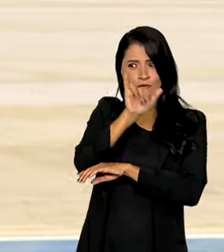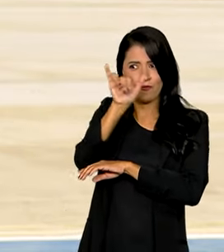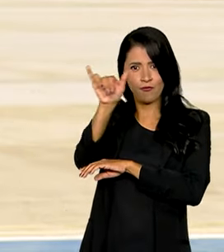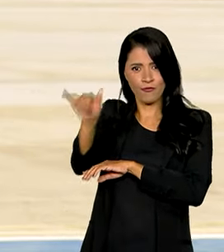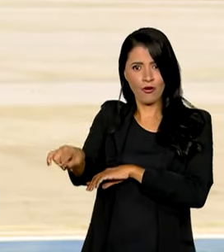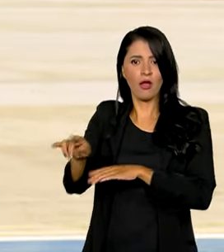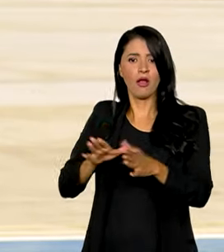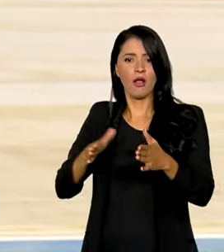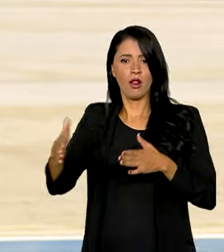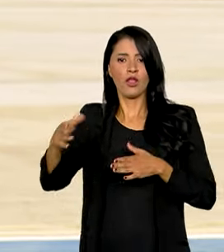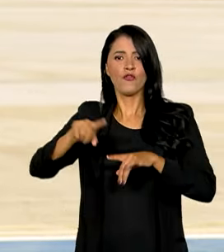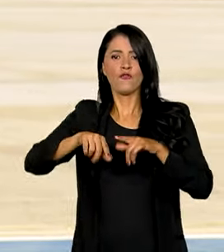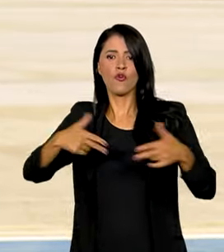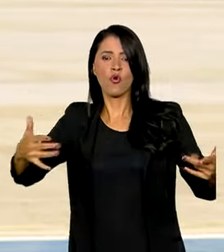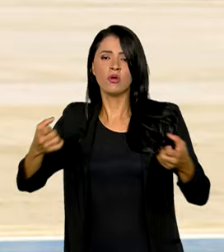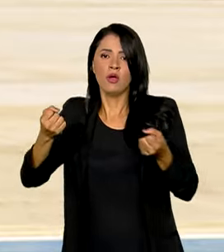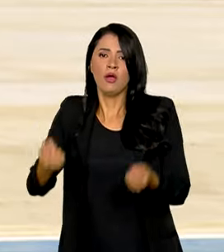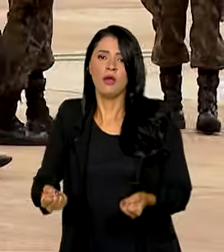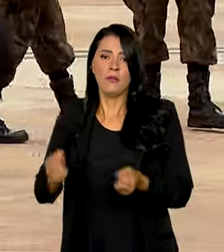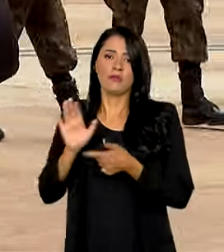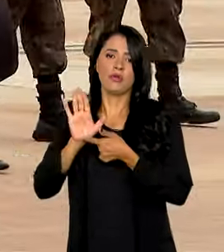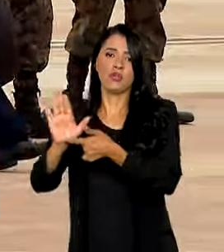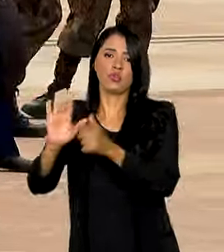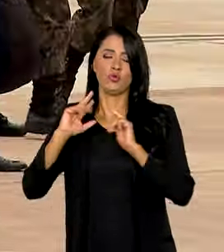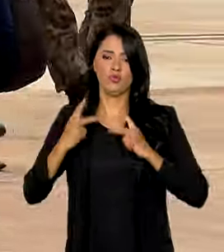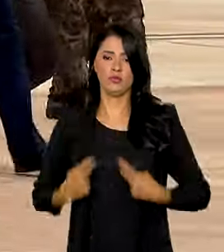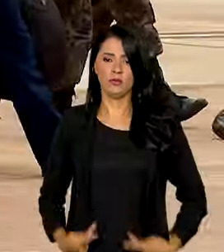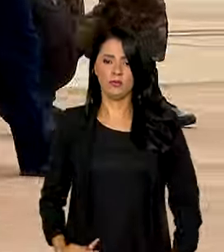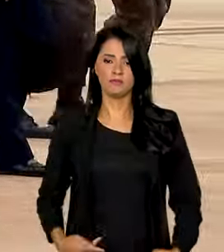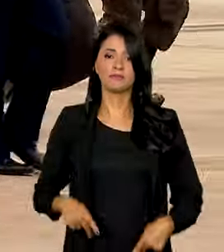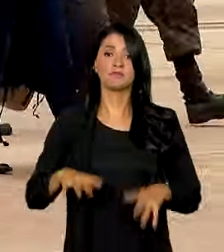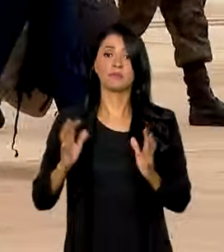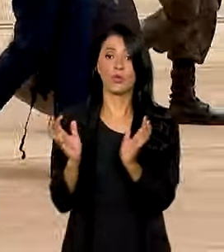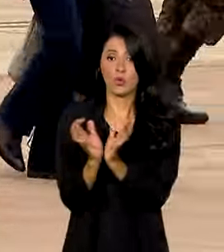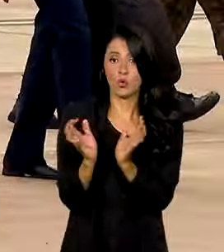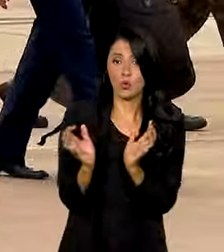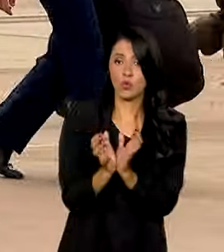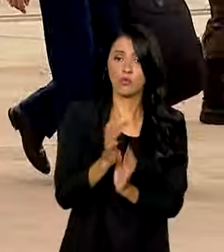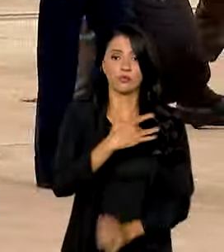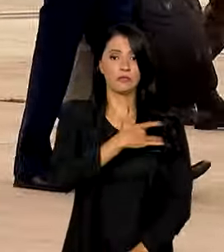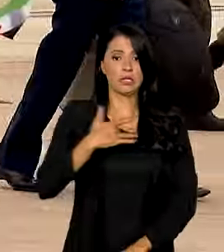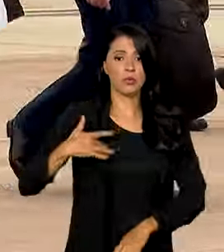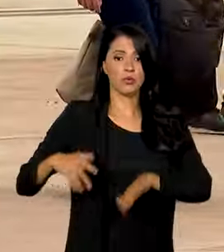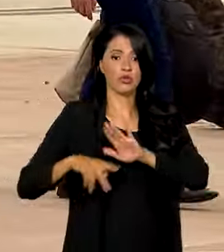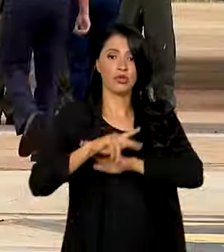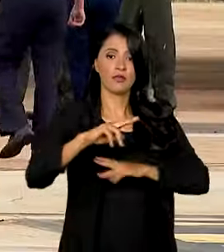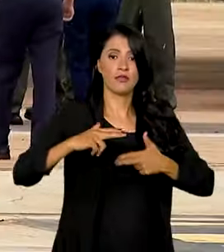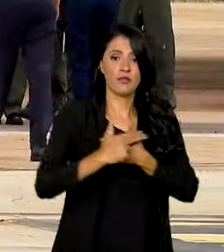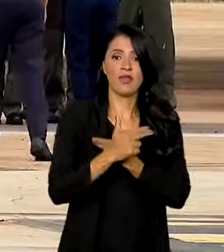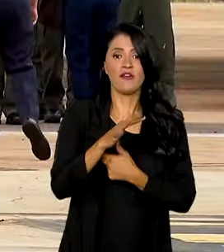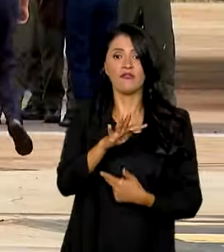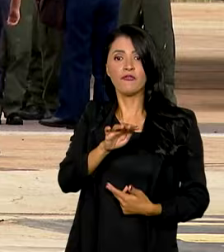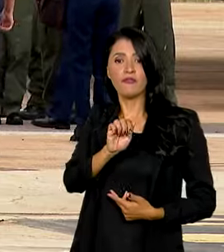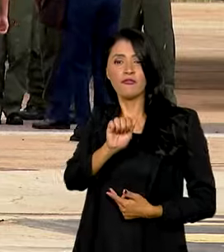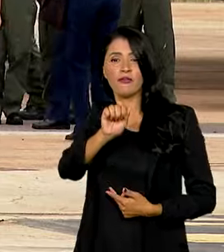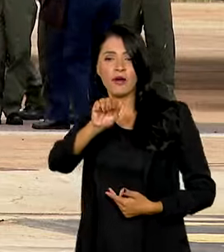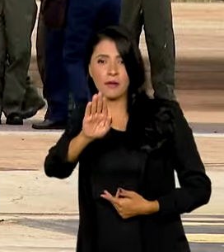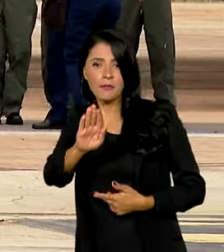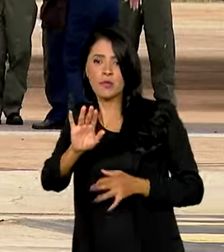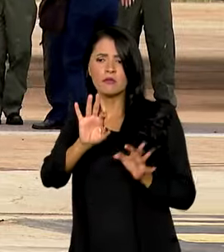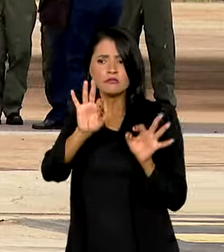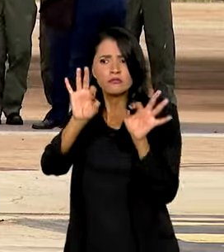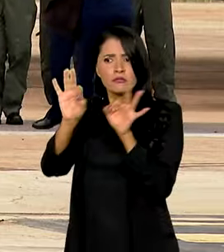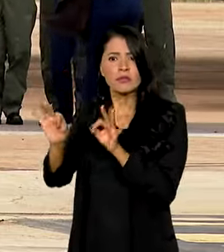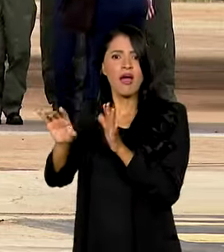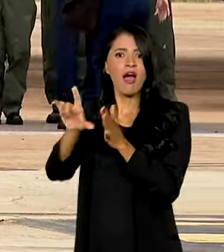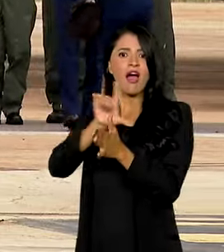em equipamentos de ajuda humanitária uma equipe de saúde da Força Aérea Brasileira acompanhou o grupo desde